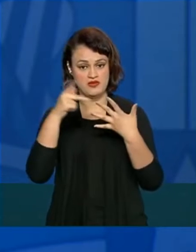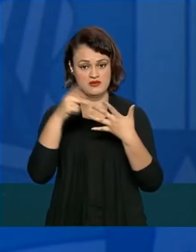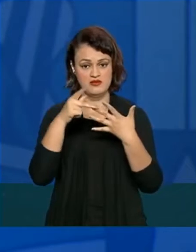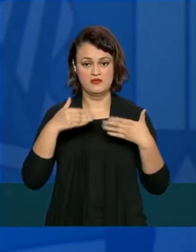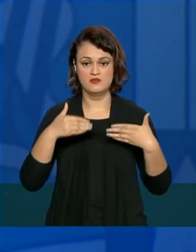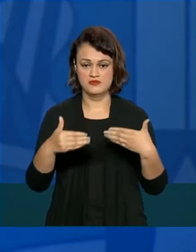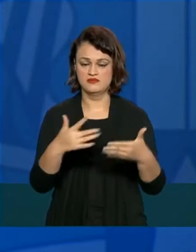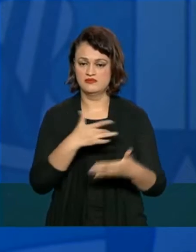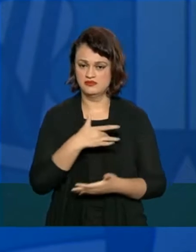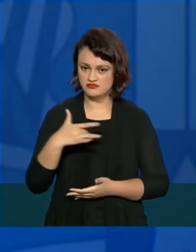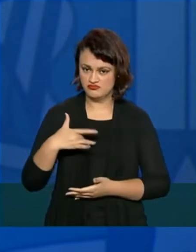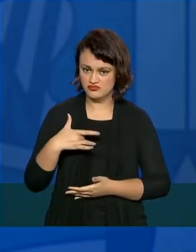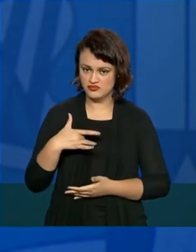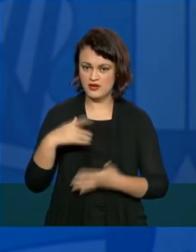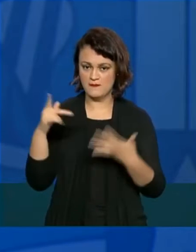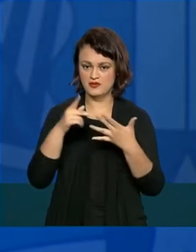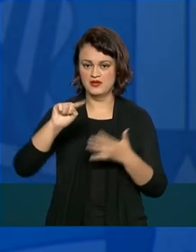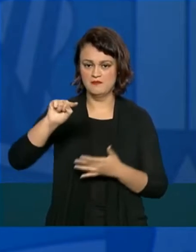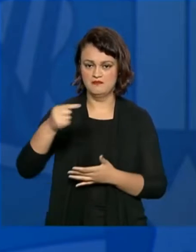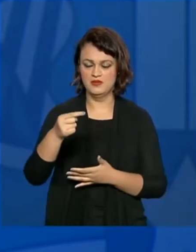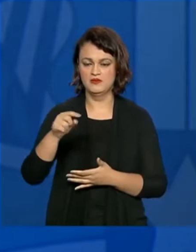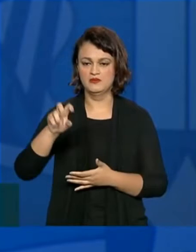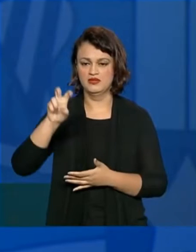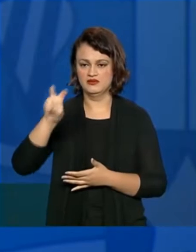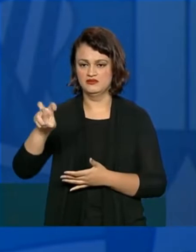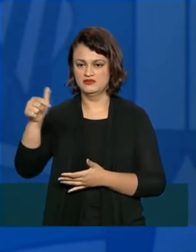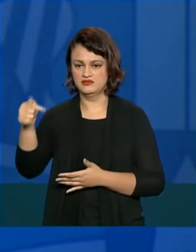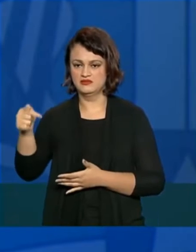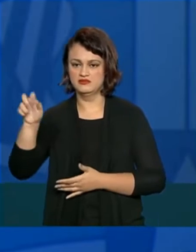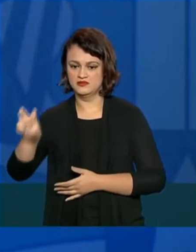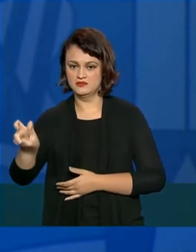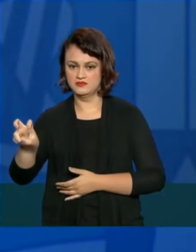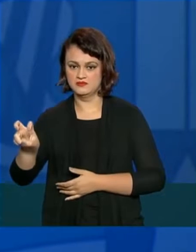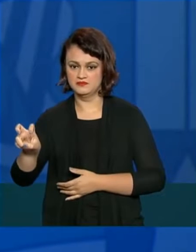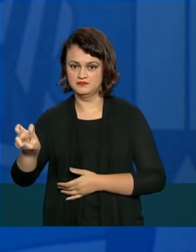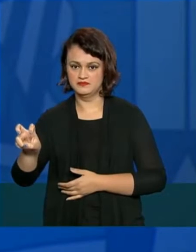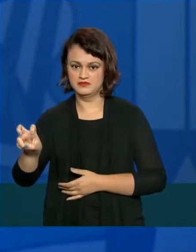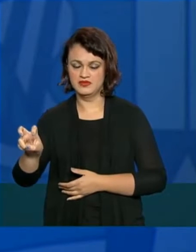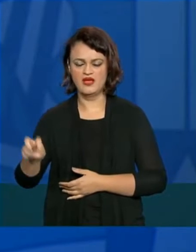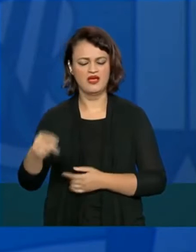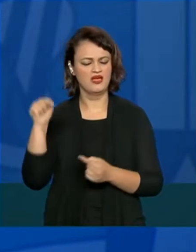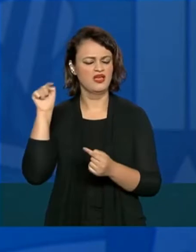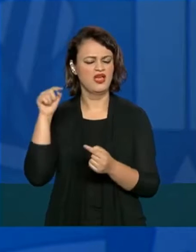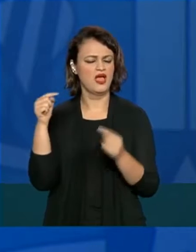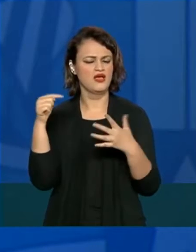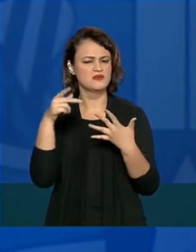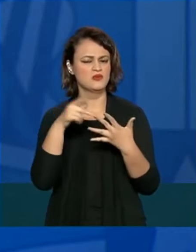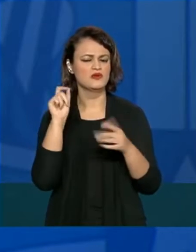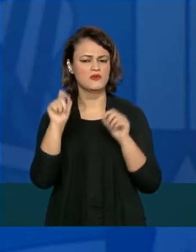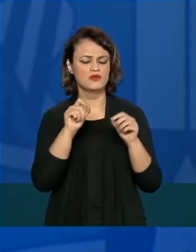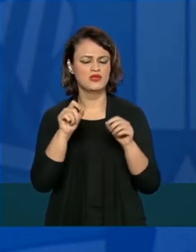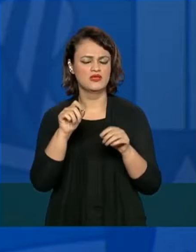saúde, a portaria 1565, que versa sobre orientações gerais